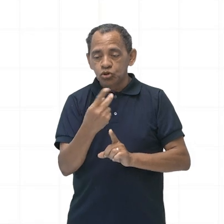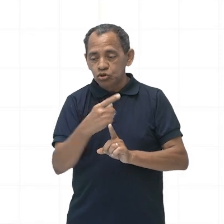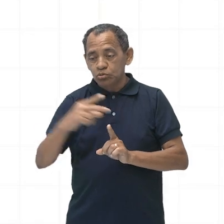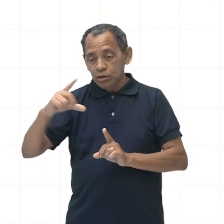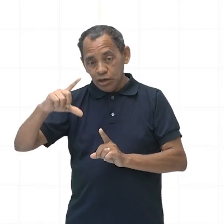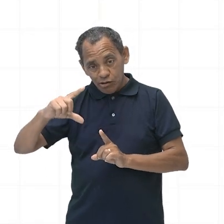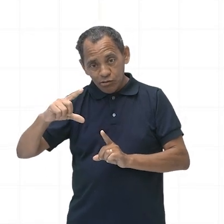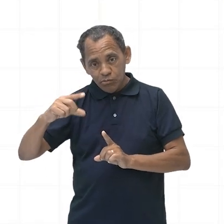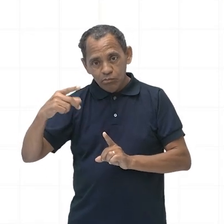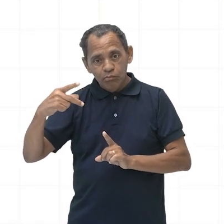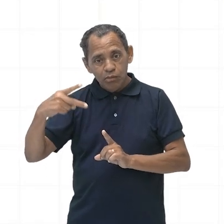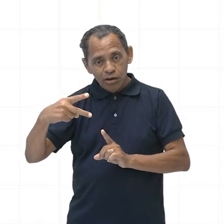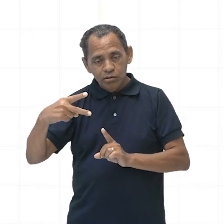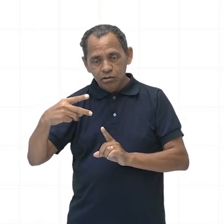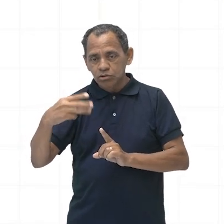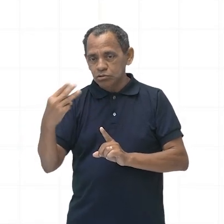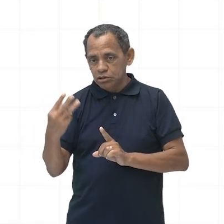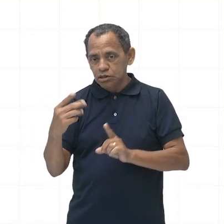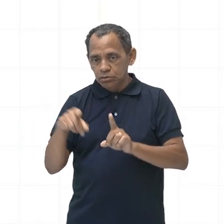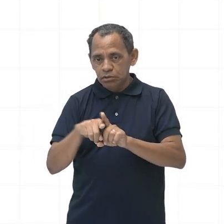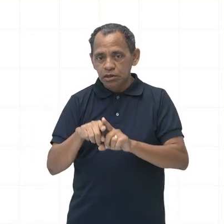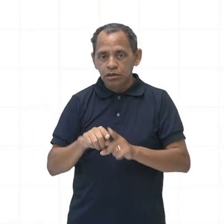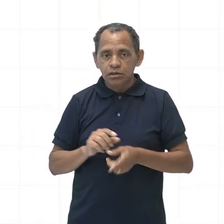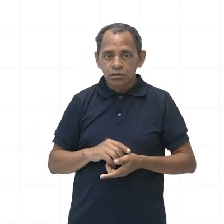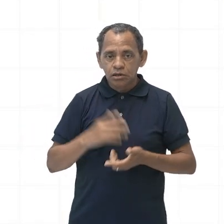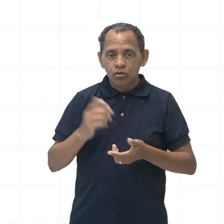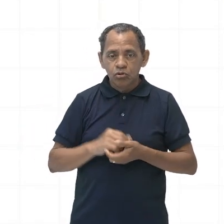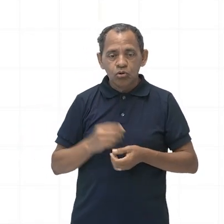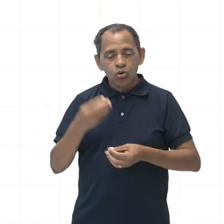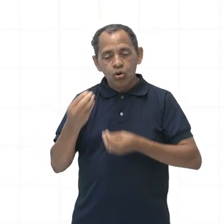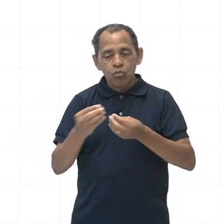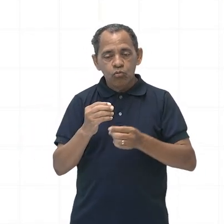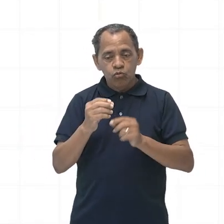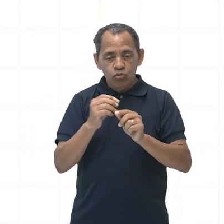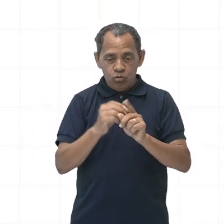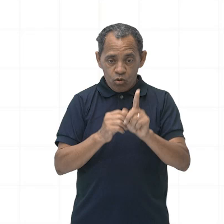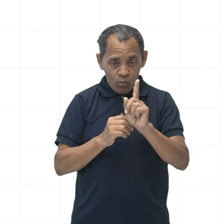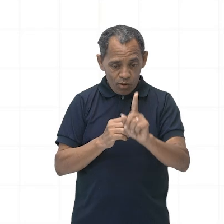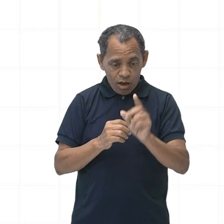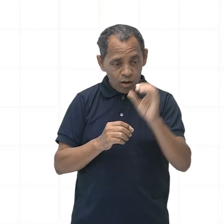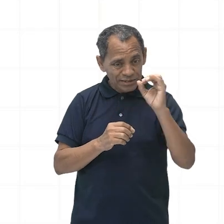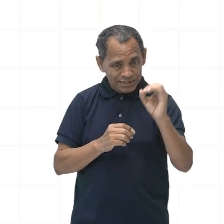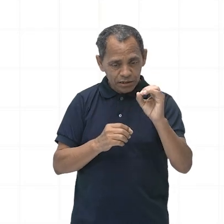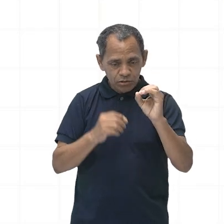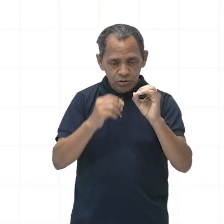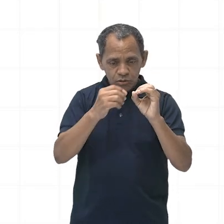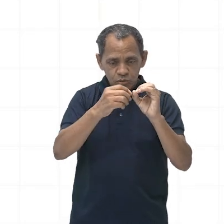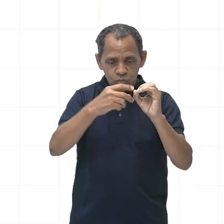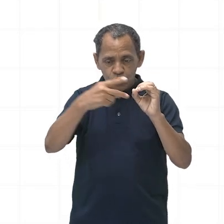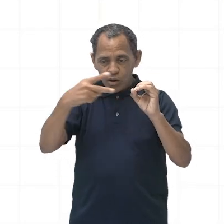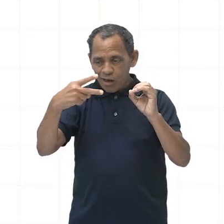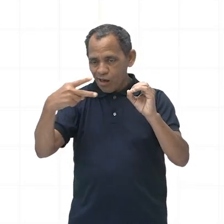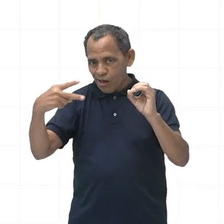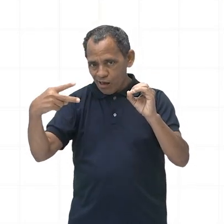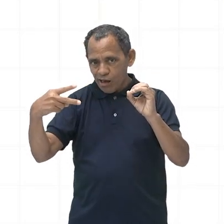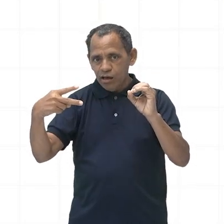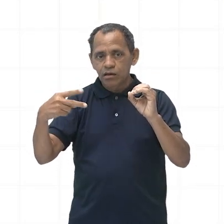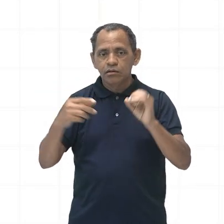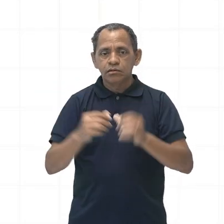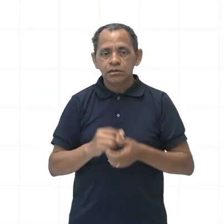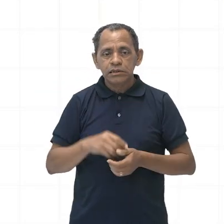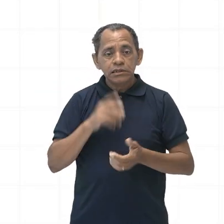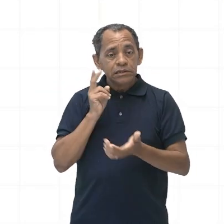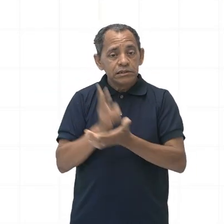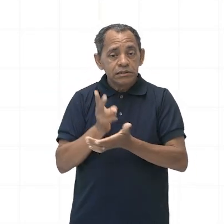vou aumentando os valores, certo? Então, eu tenho que imaginar que os números eles sempre